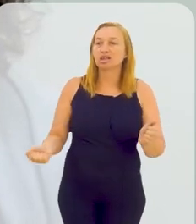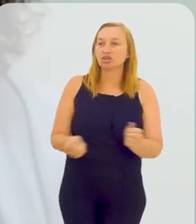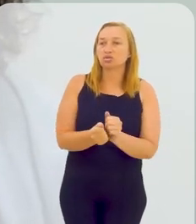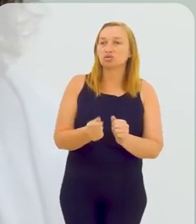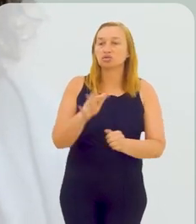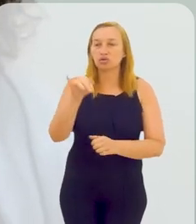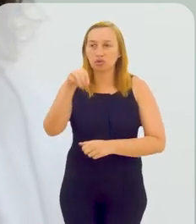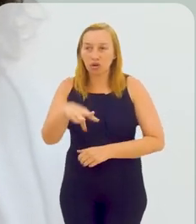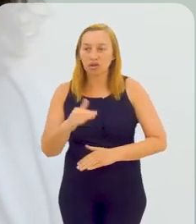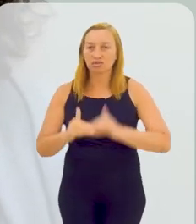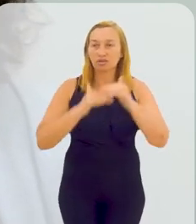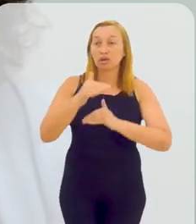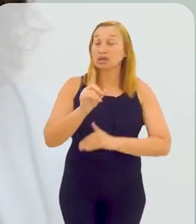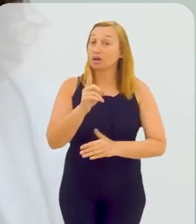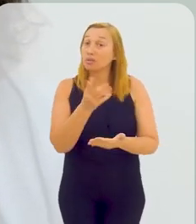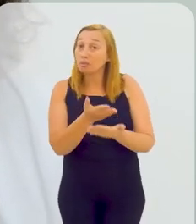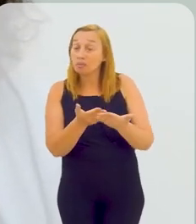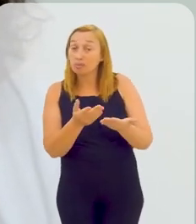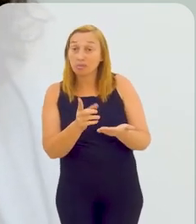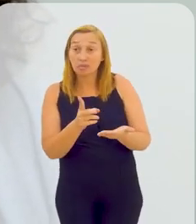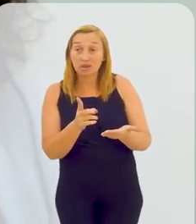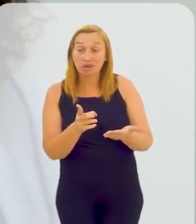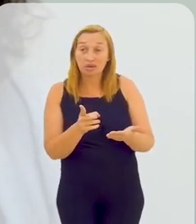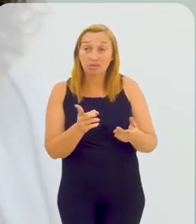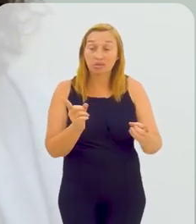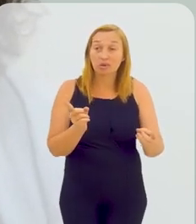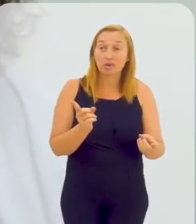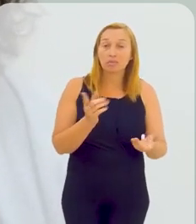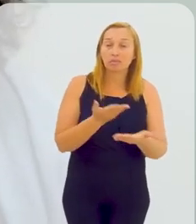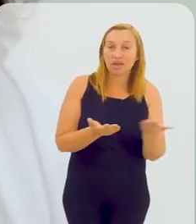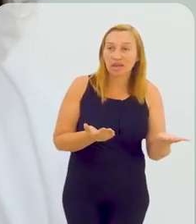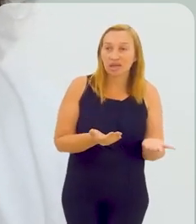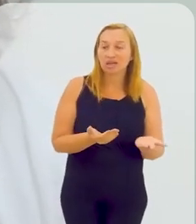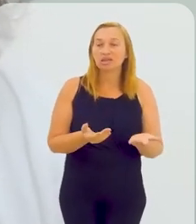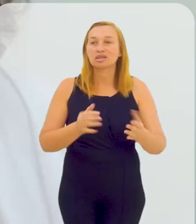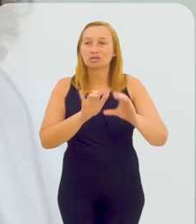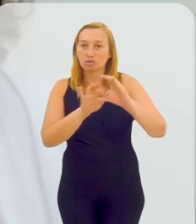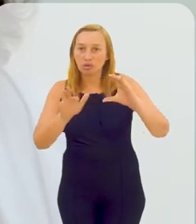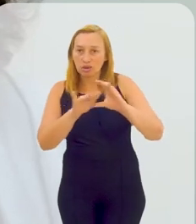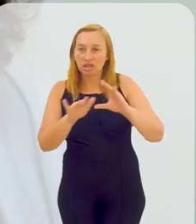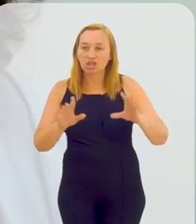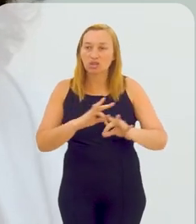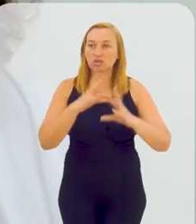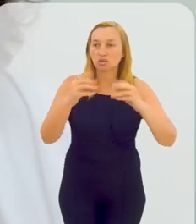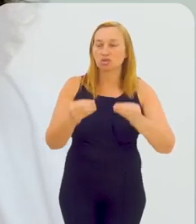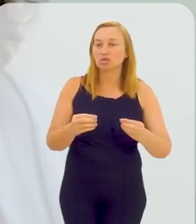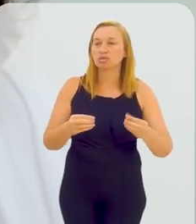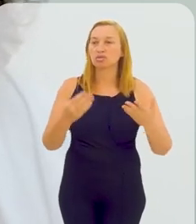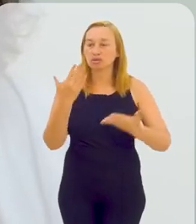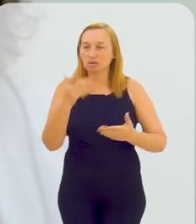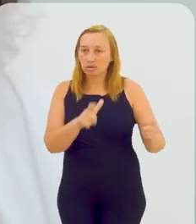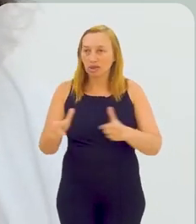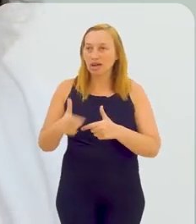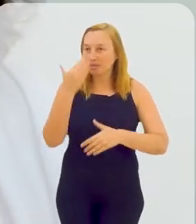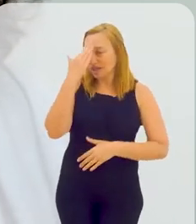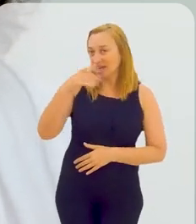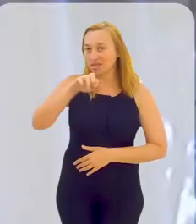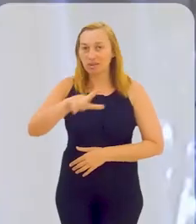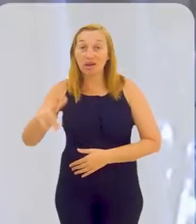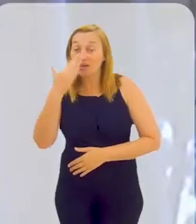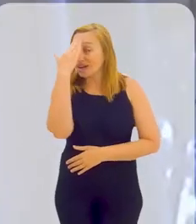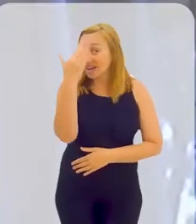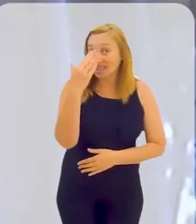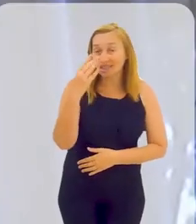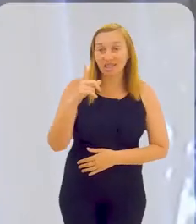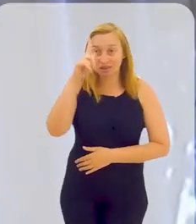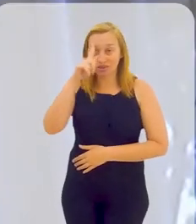Fórum Desenvolvimento. Então, não perca nenhum. Estamos nas redes sociais e também no nosso YouTube, na playlist que você pode acessar. Muito obrigada, Miguel. Eu